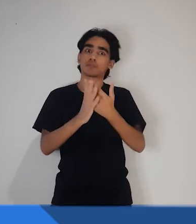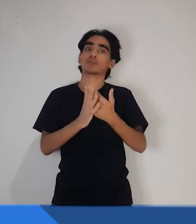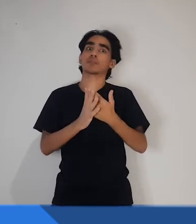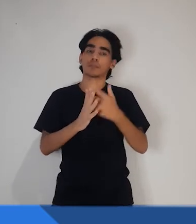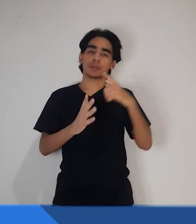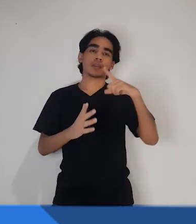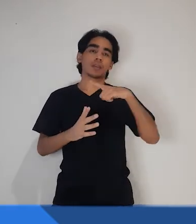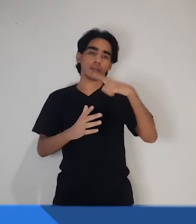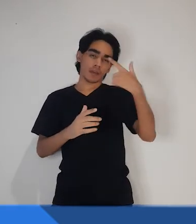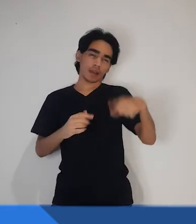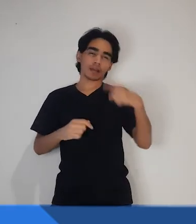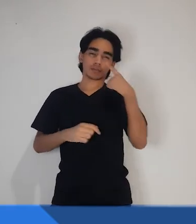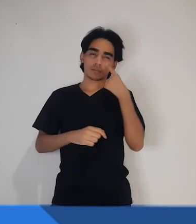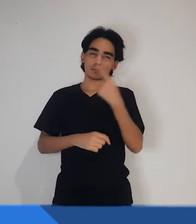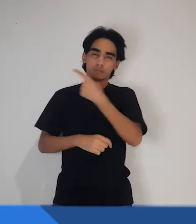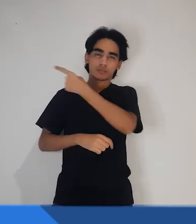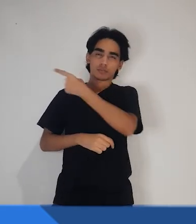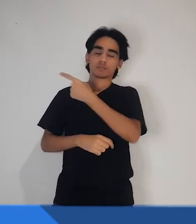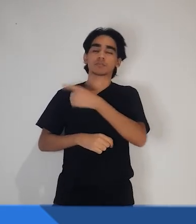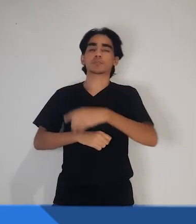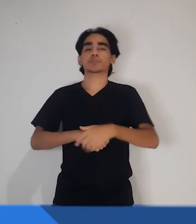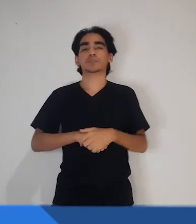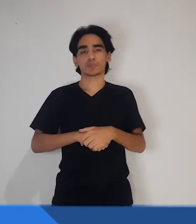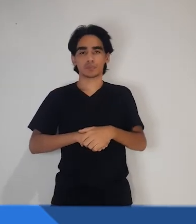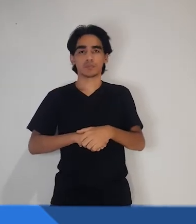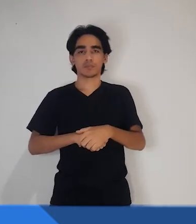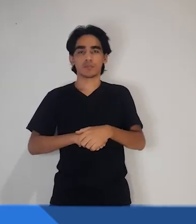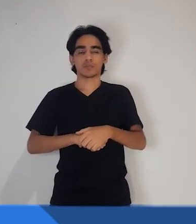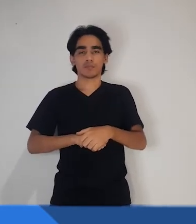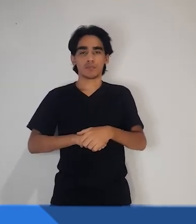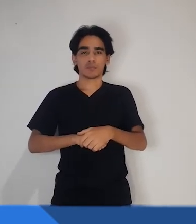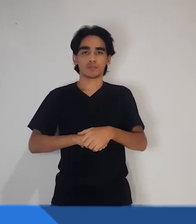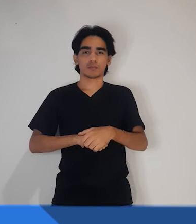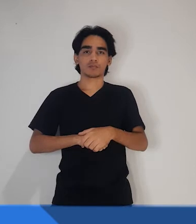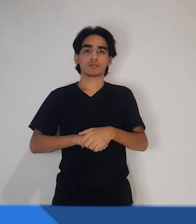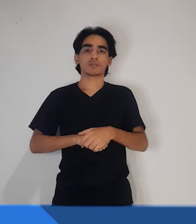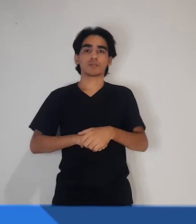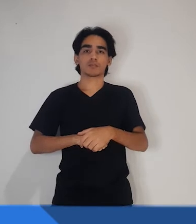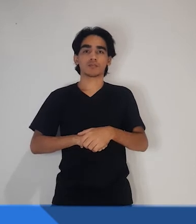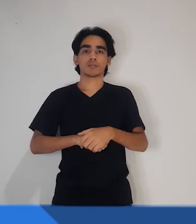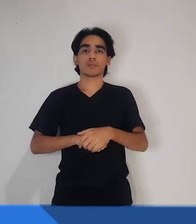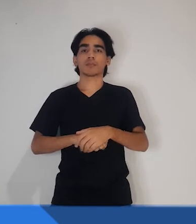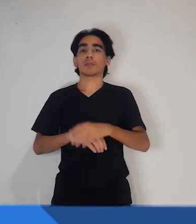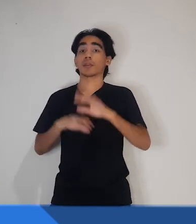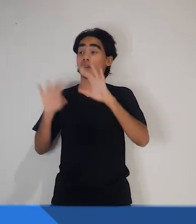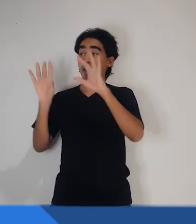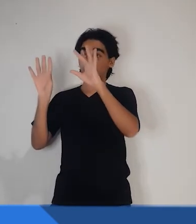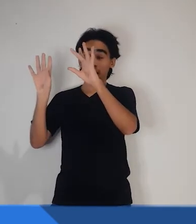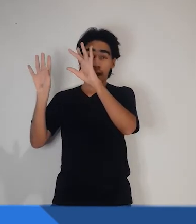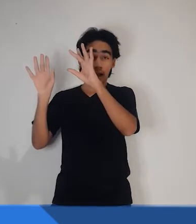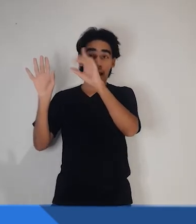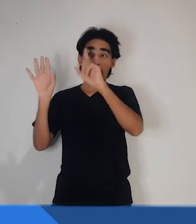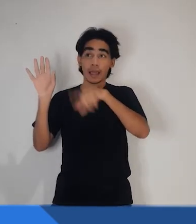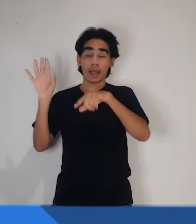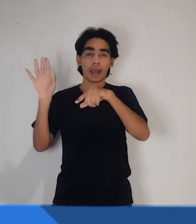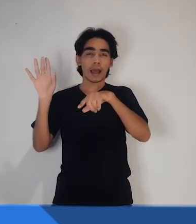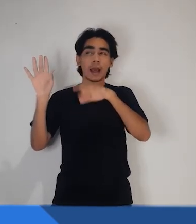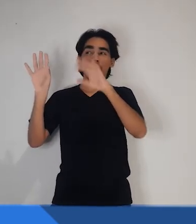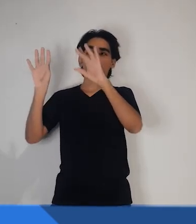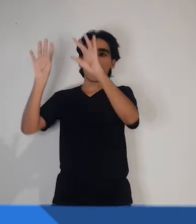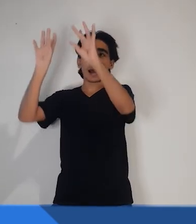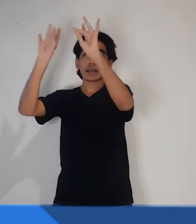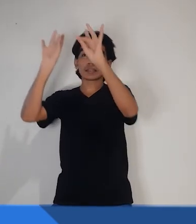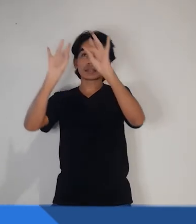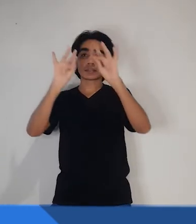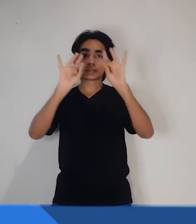duas próximas questões que a gente vai criar. Vamos lá. Qual que é a próxima questão? De arrastar e soltar o texto. Vamos